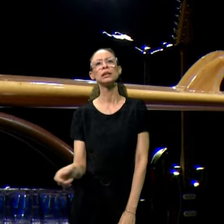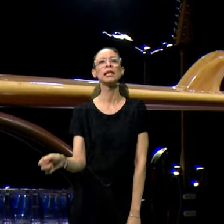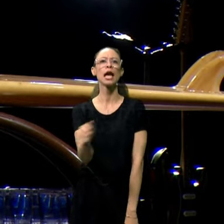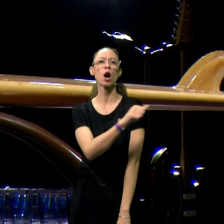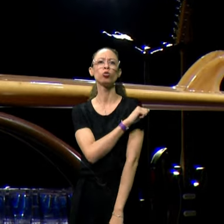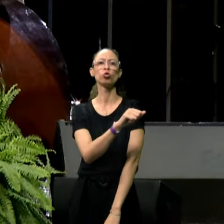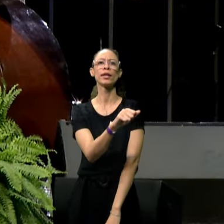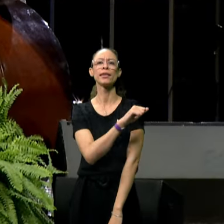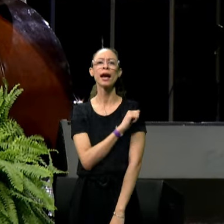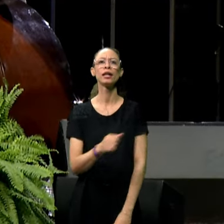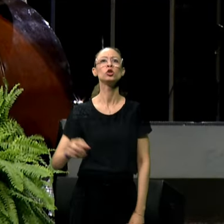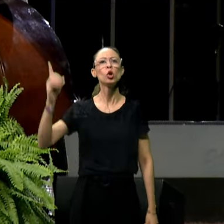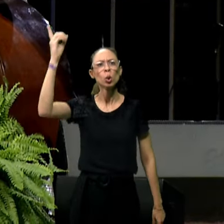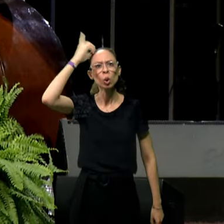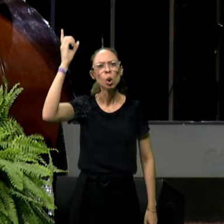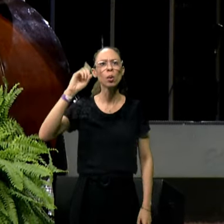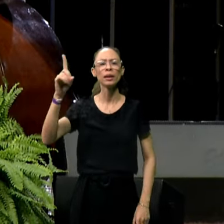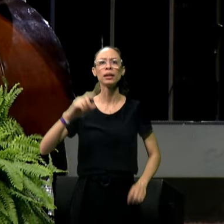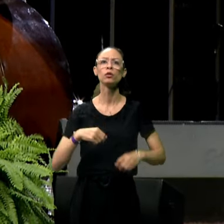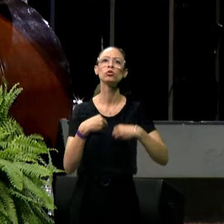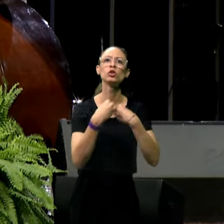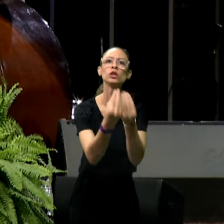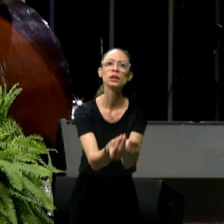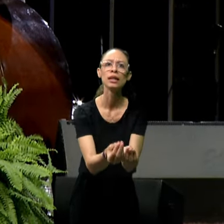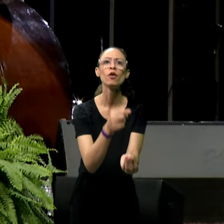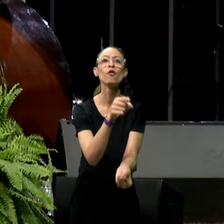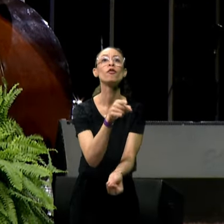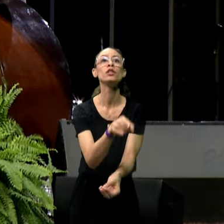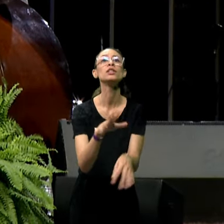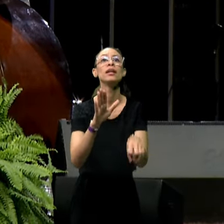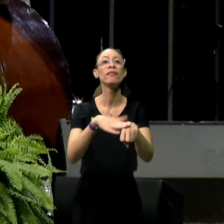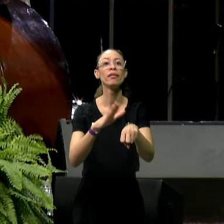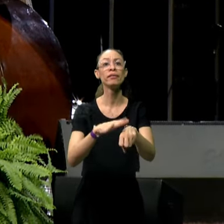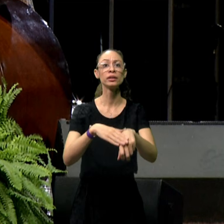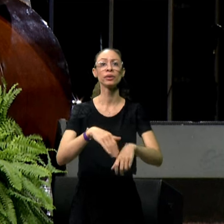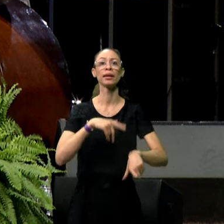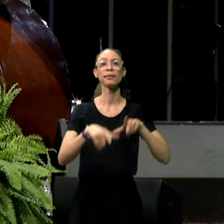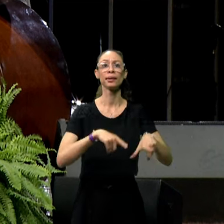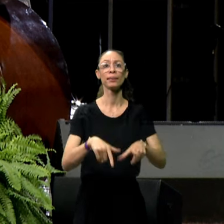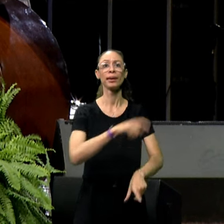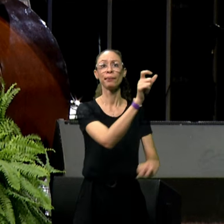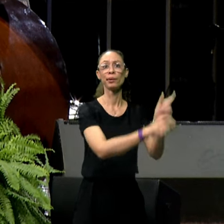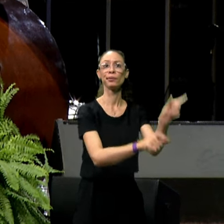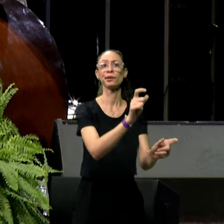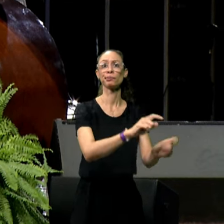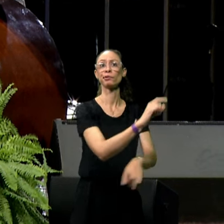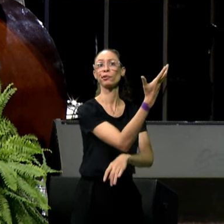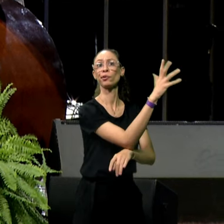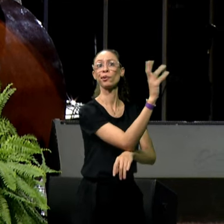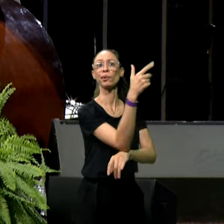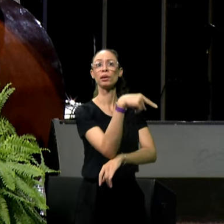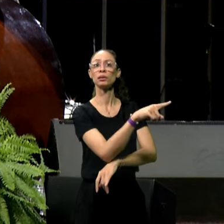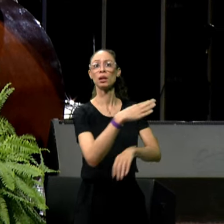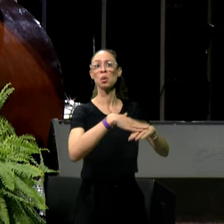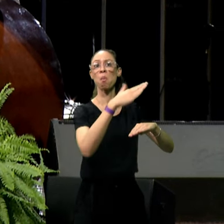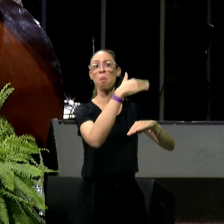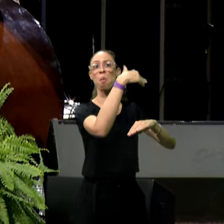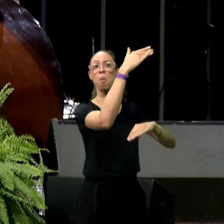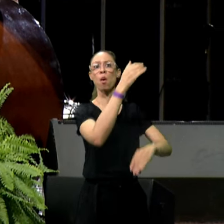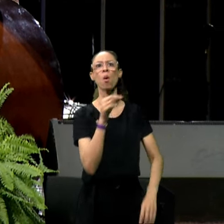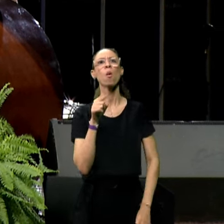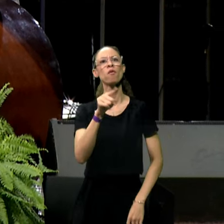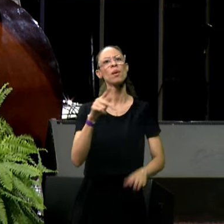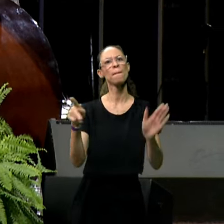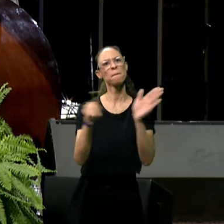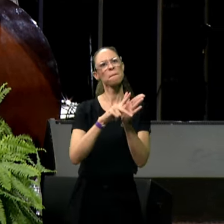fazer com os dons que Deus te deu? Você vai deixar o jardim dos filisteus mais bonito? Ou você vai forjar isso em uma espada e trazer